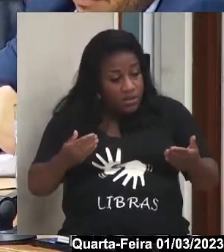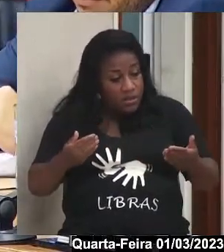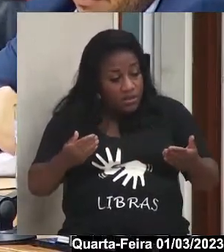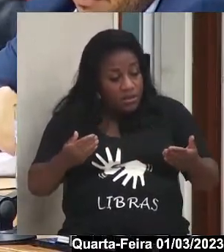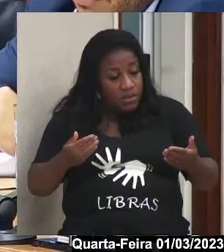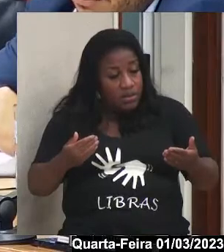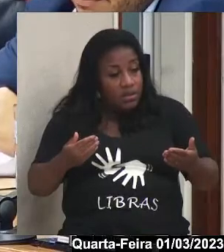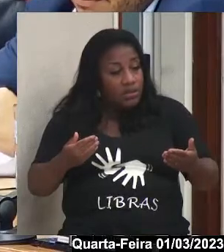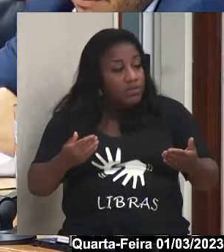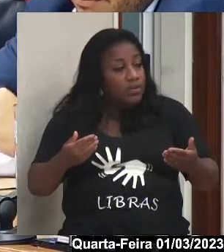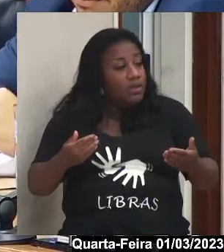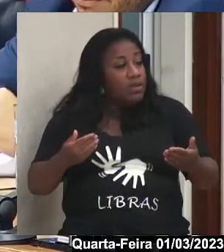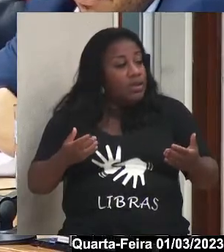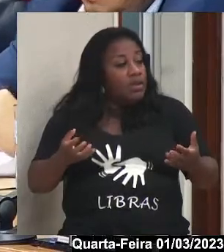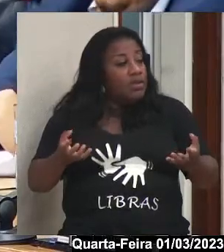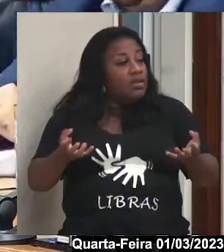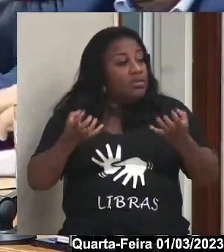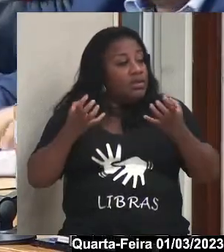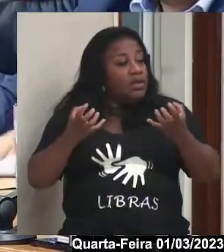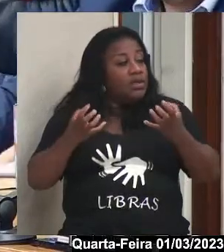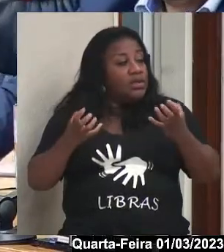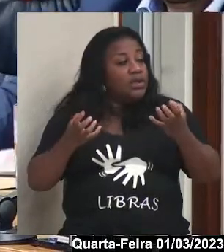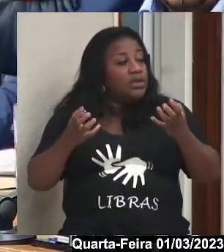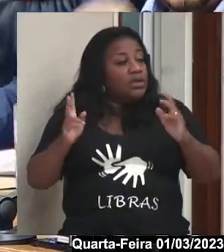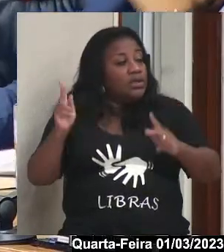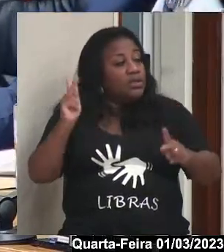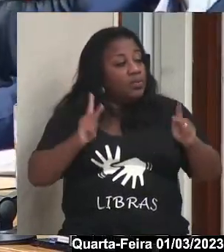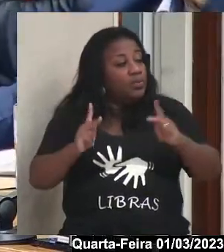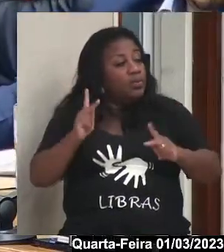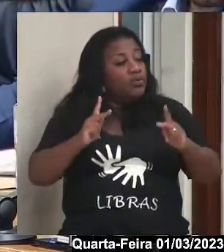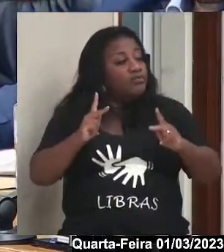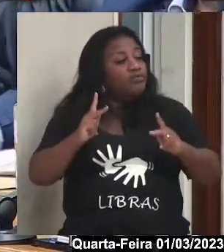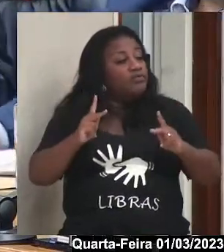aqui e fiz uma proposta. Gostaria que o povo